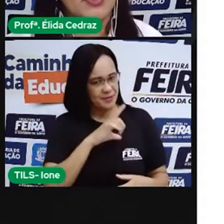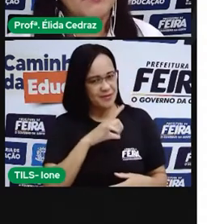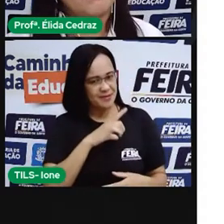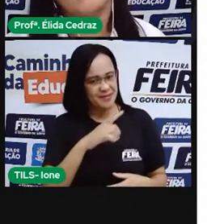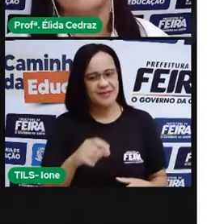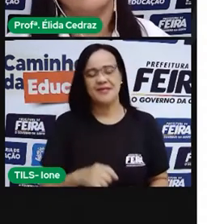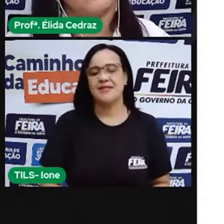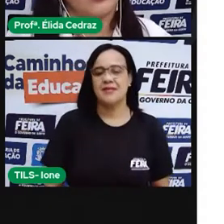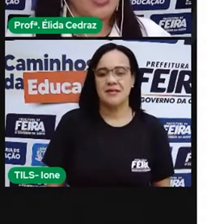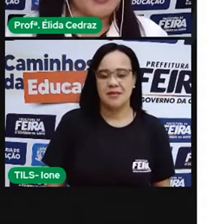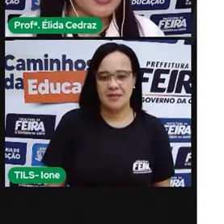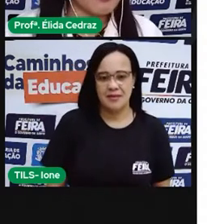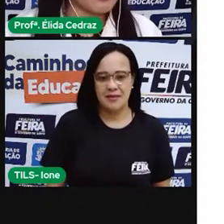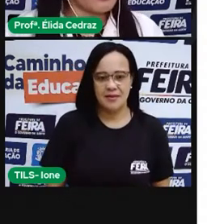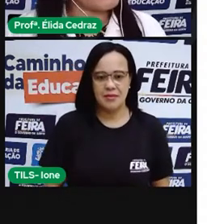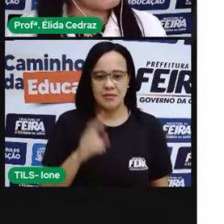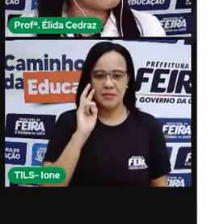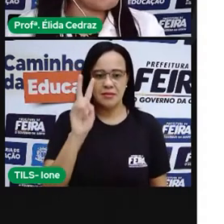mesmo.